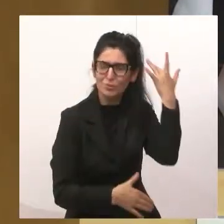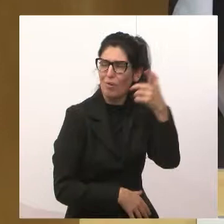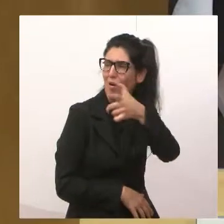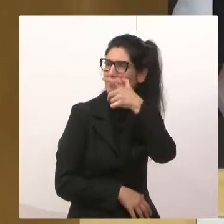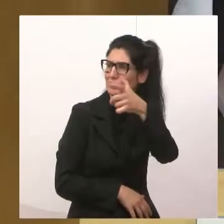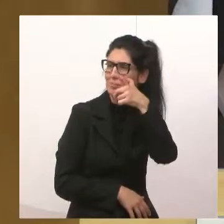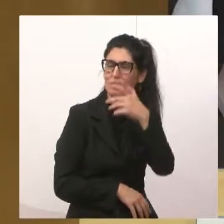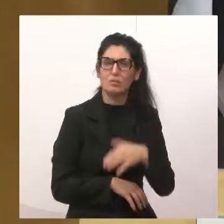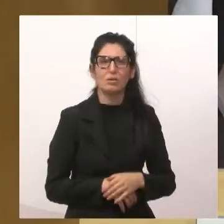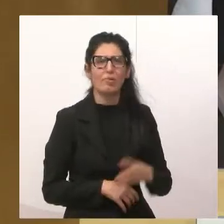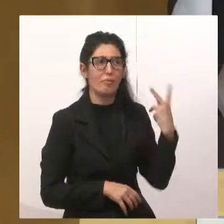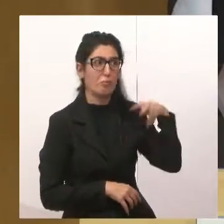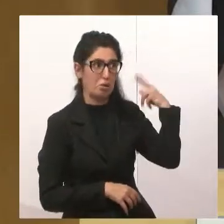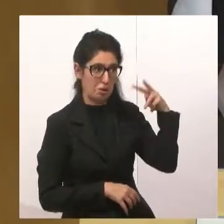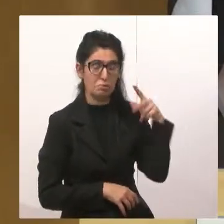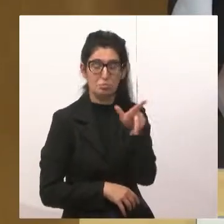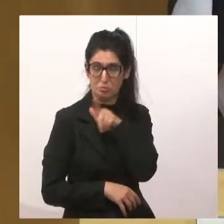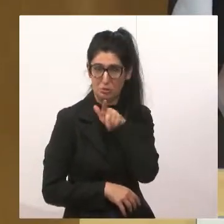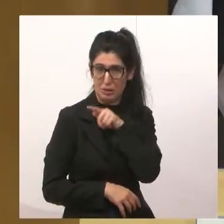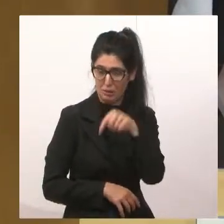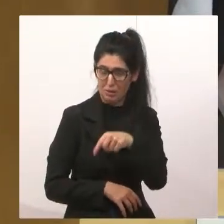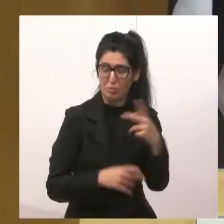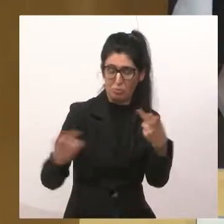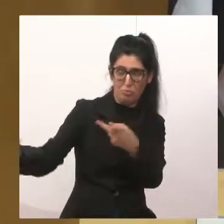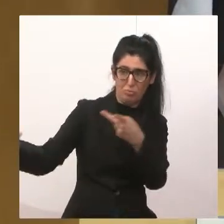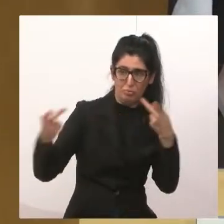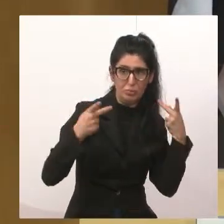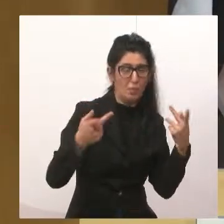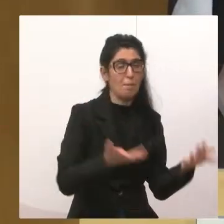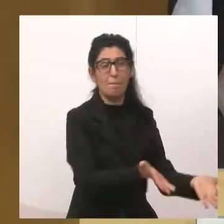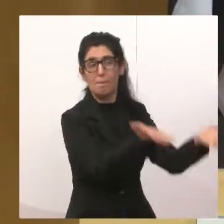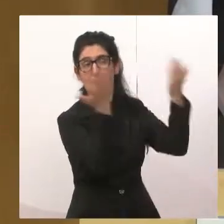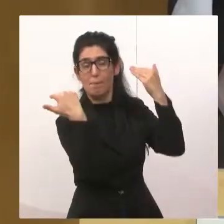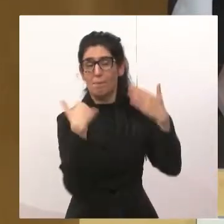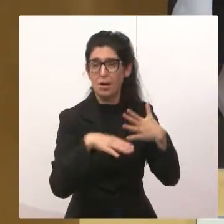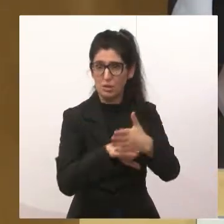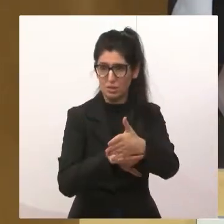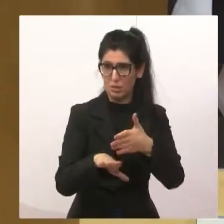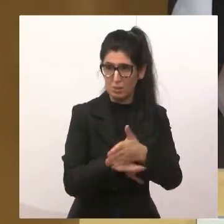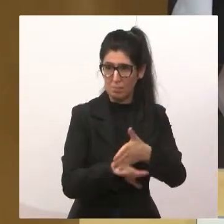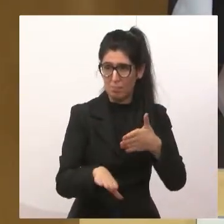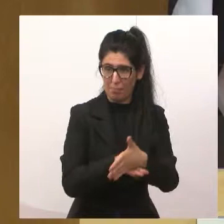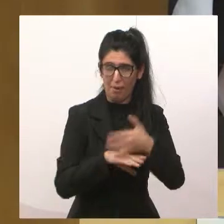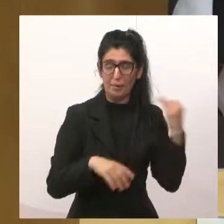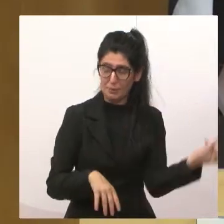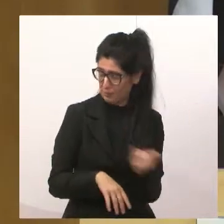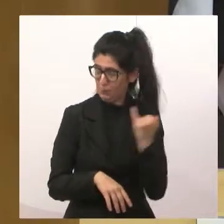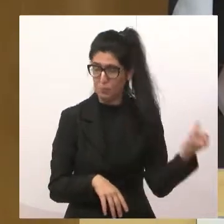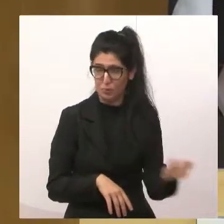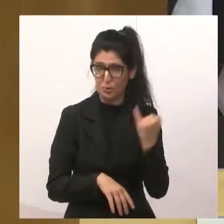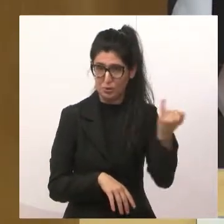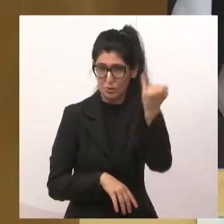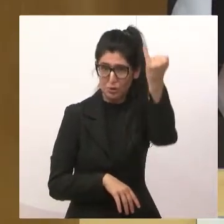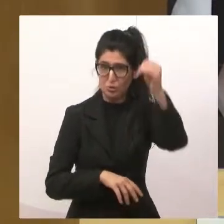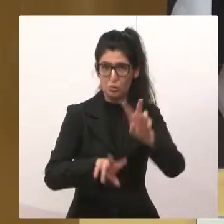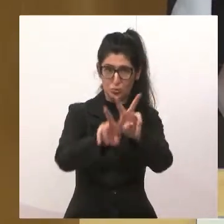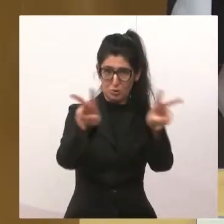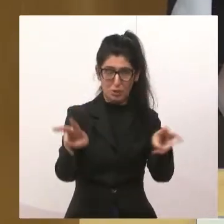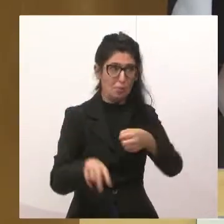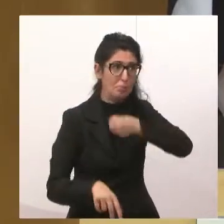vereadores aqui que nós vamos estar convidando para participar desse momento importante, né, que